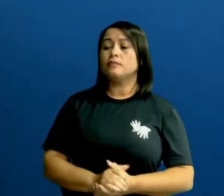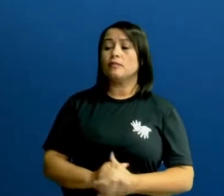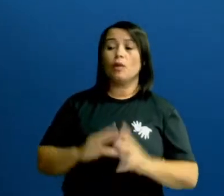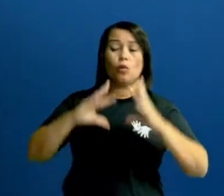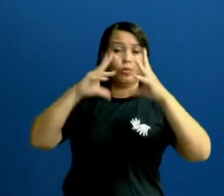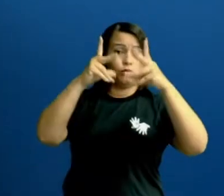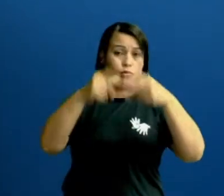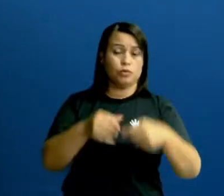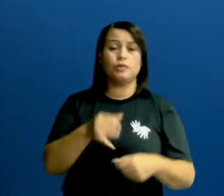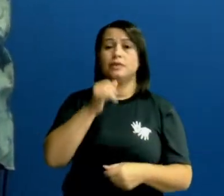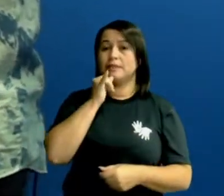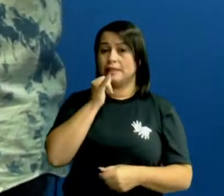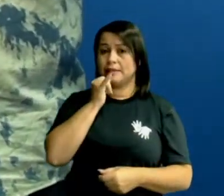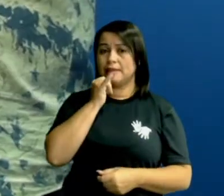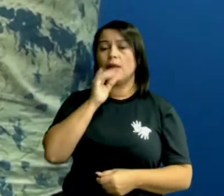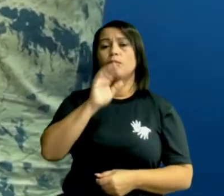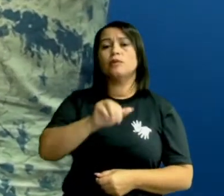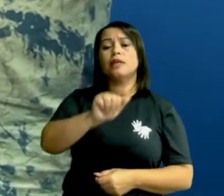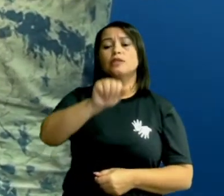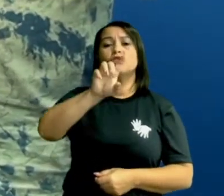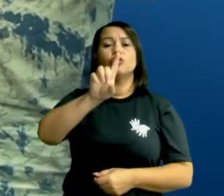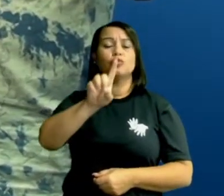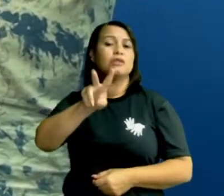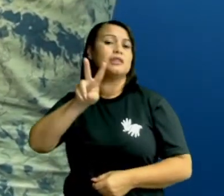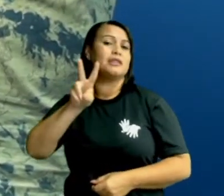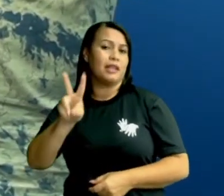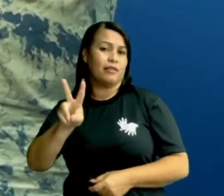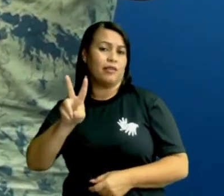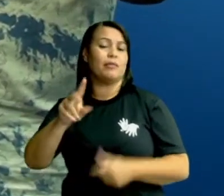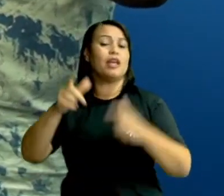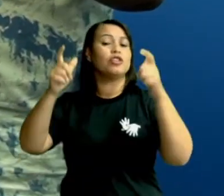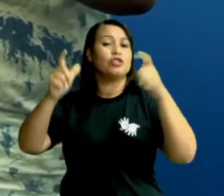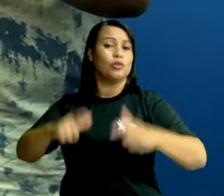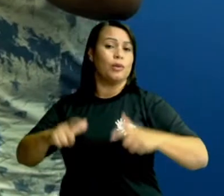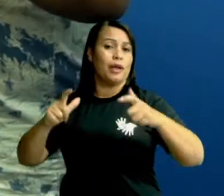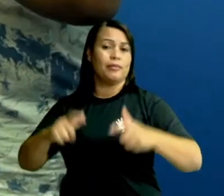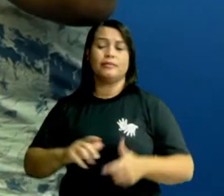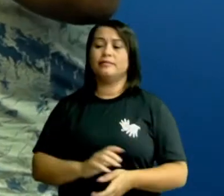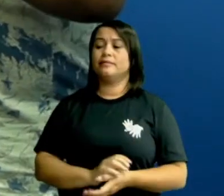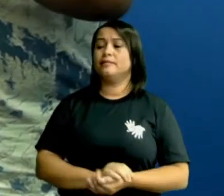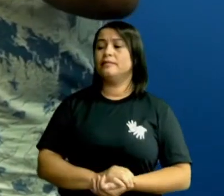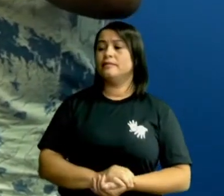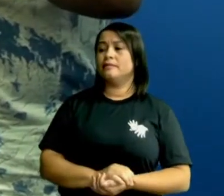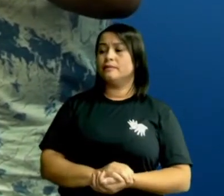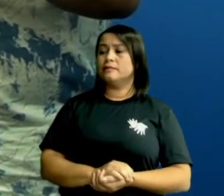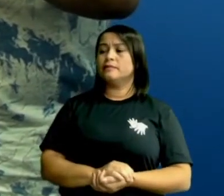esses exemplos são exemplos de adjuntos adverbiais de lugar.